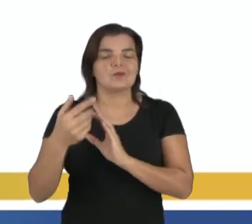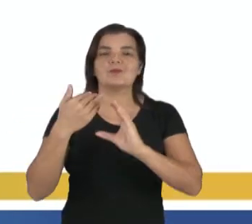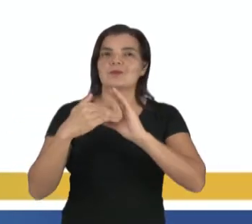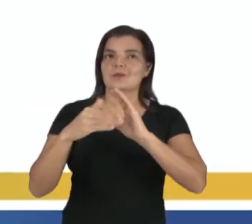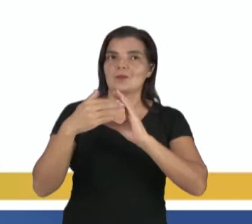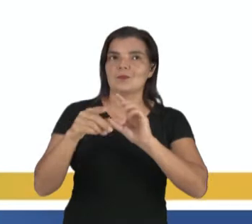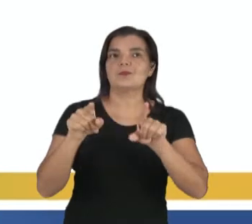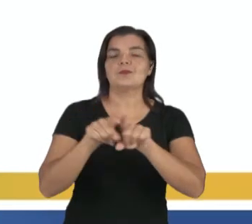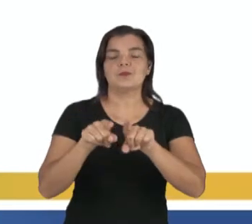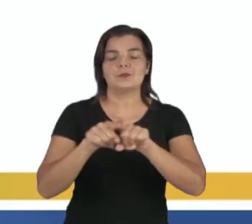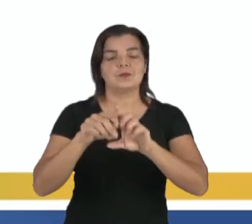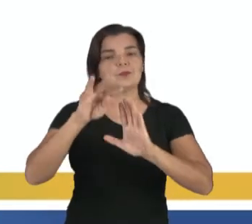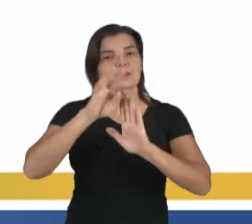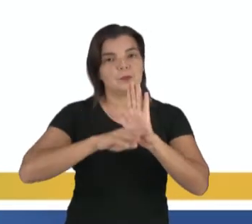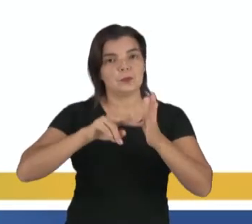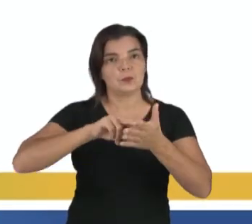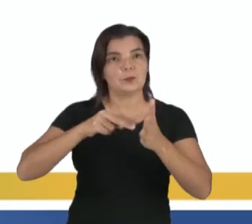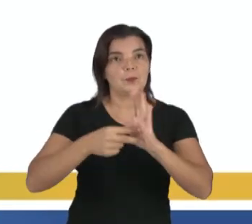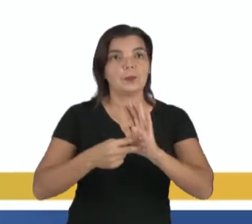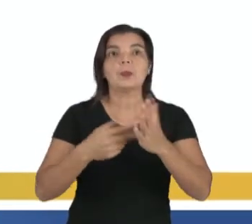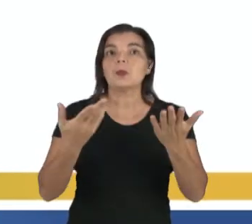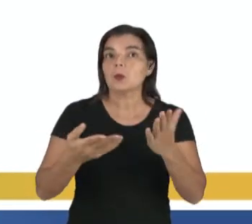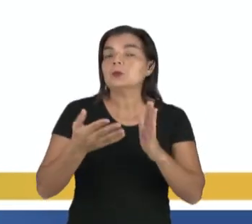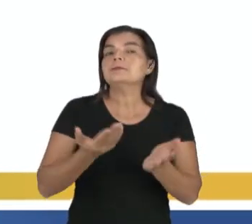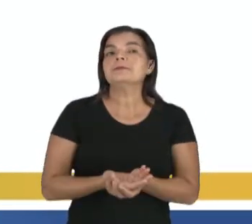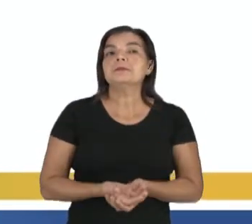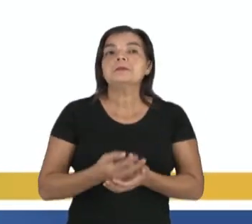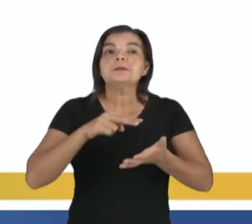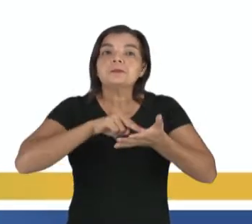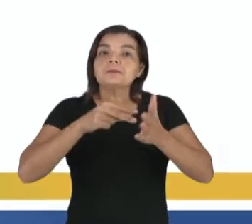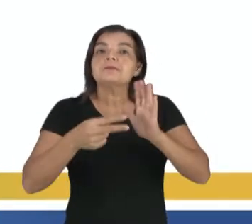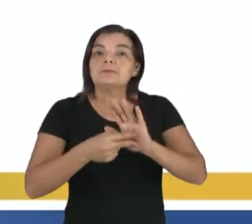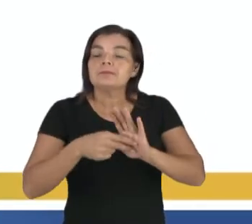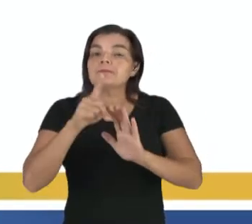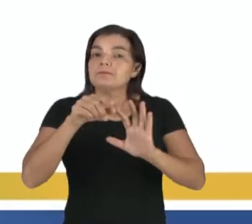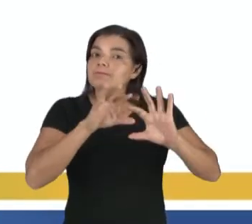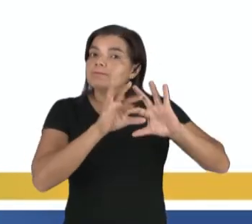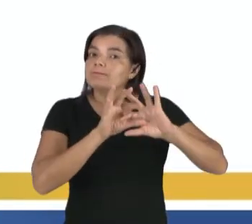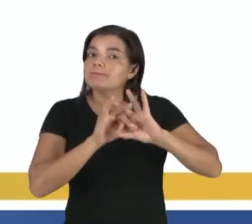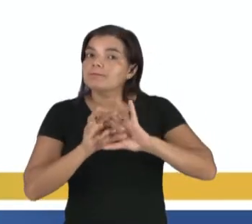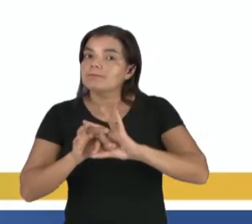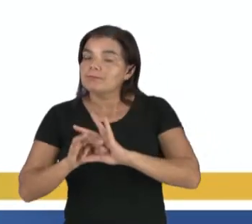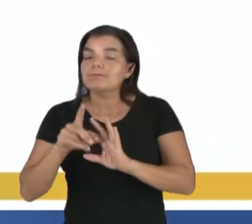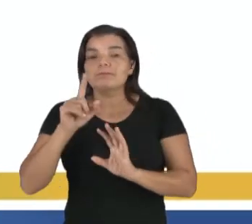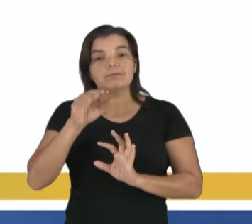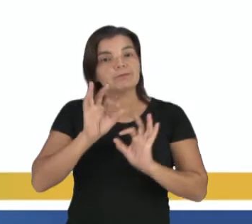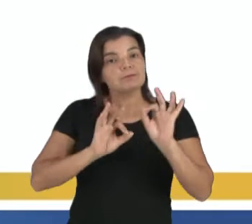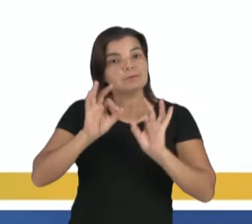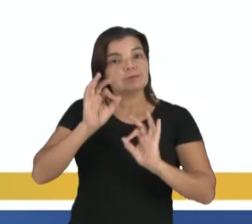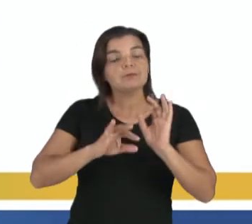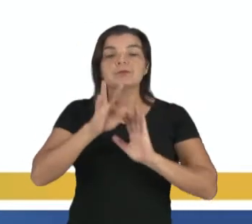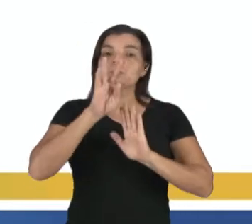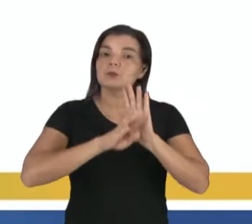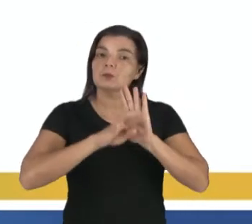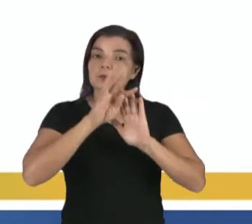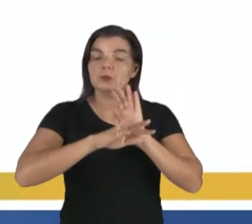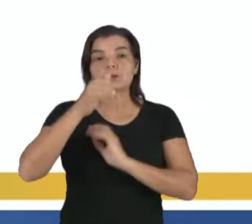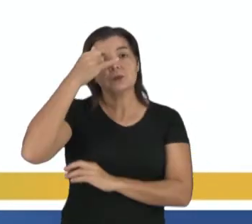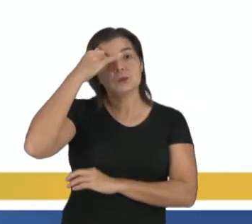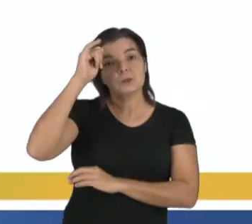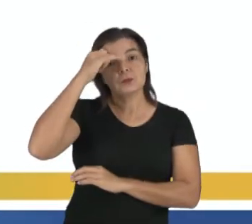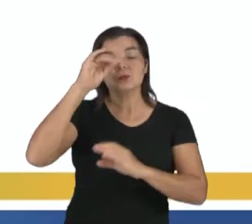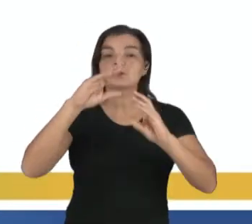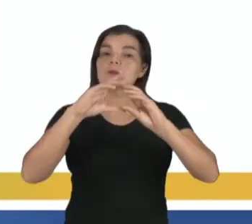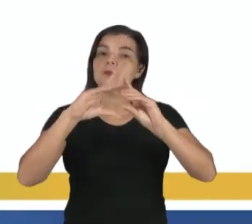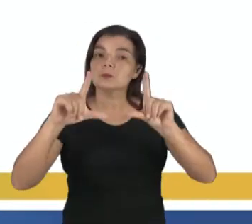conferem significado à mensagem. Isso que é coerência, é você organizar o texto com ideias lógicas para